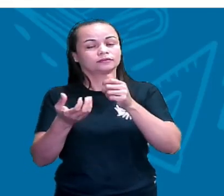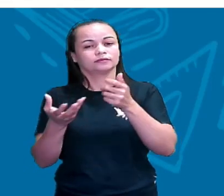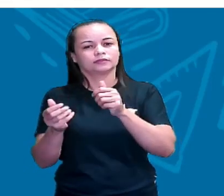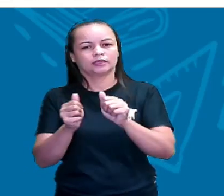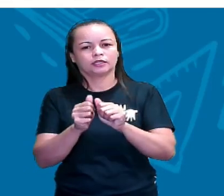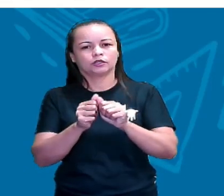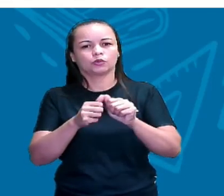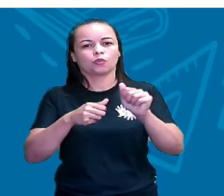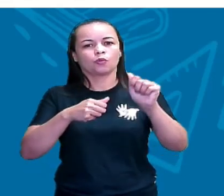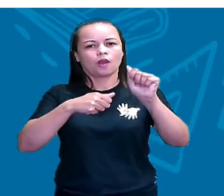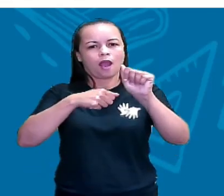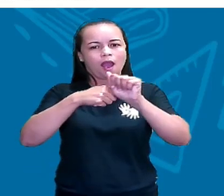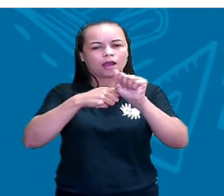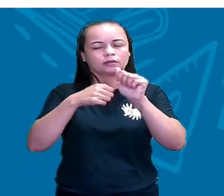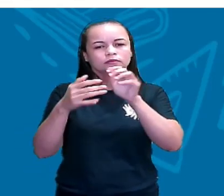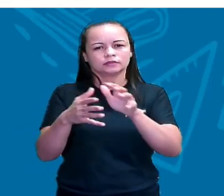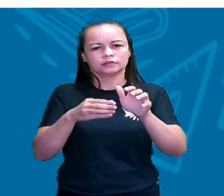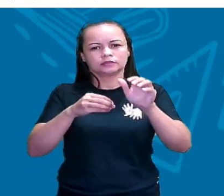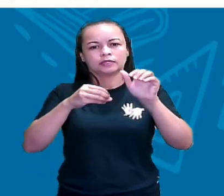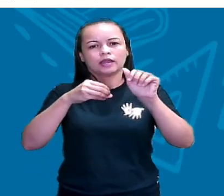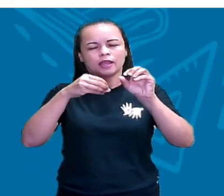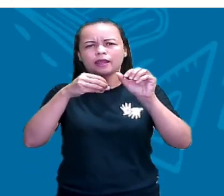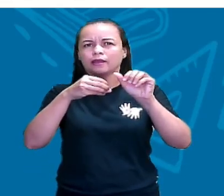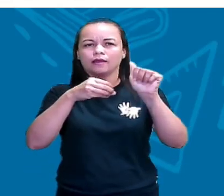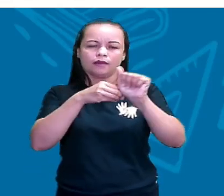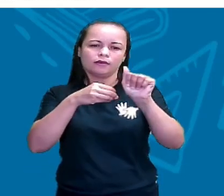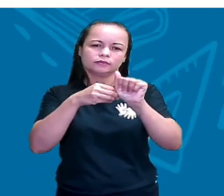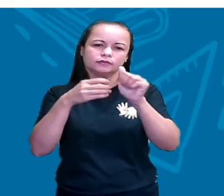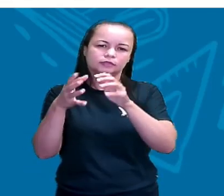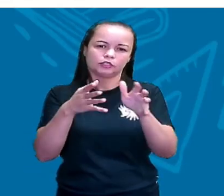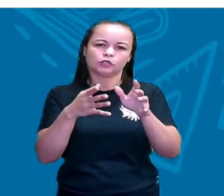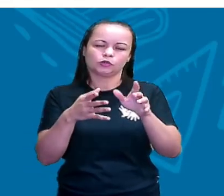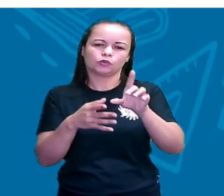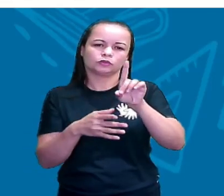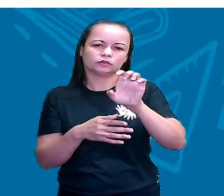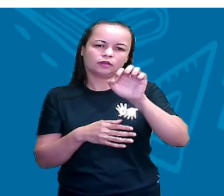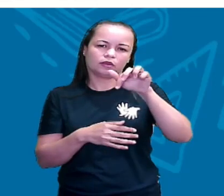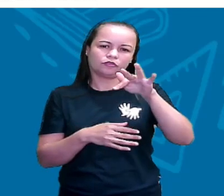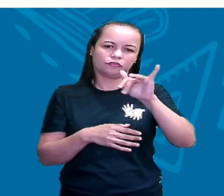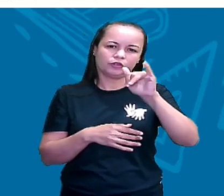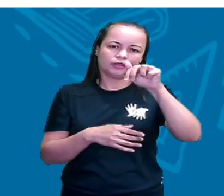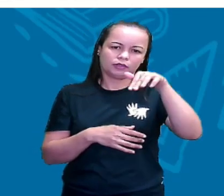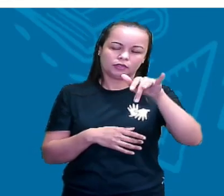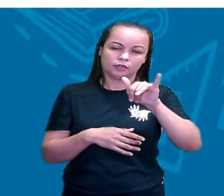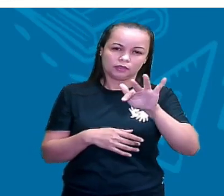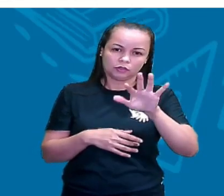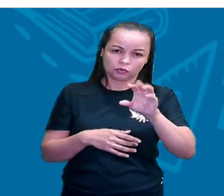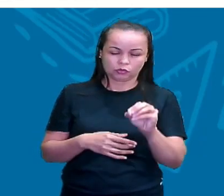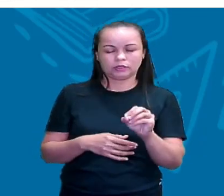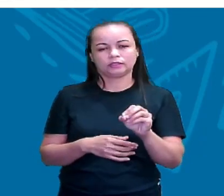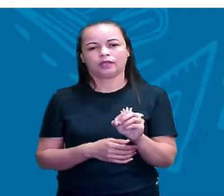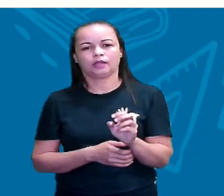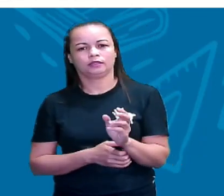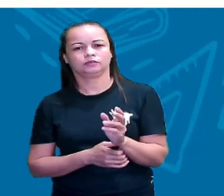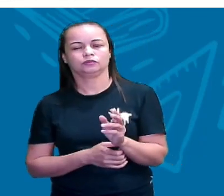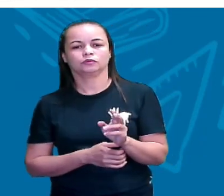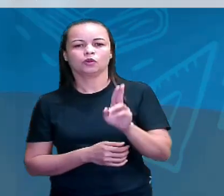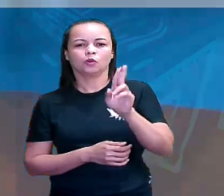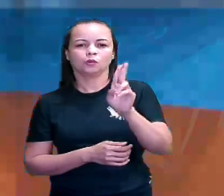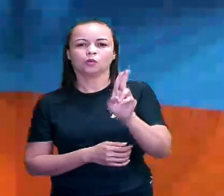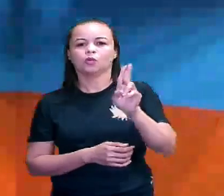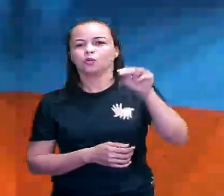unos, una e unas. Como numeral a gente tem uno, tá